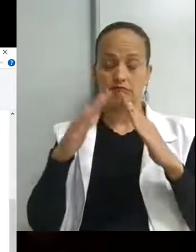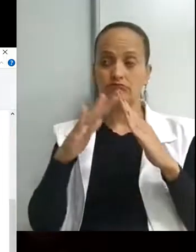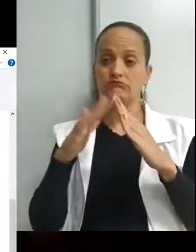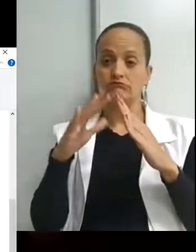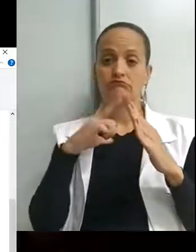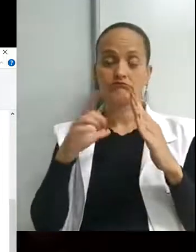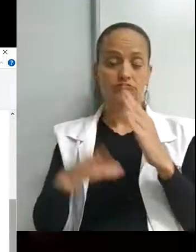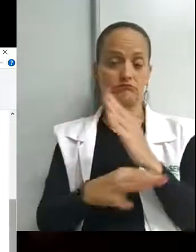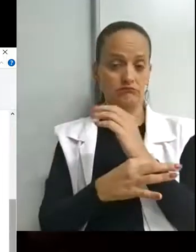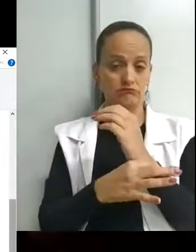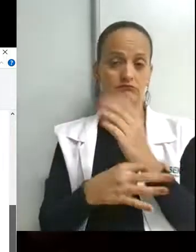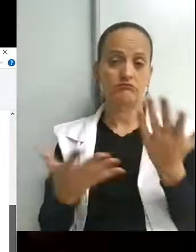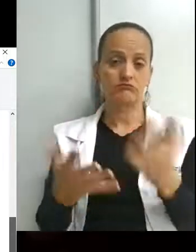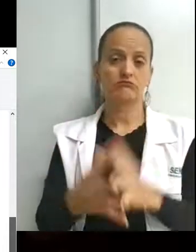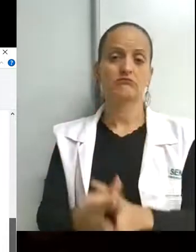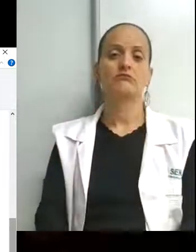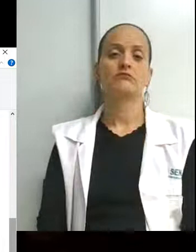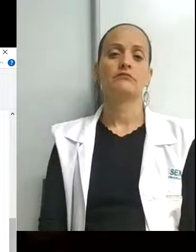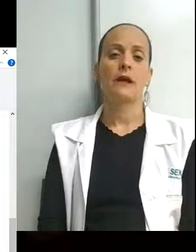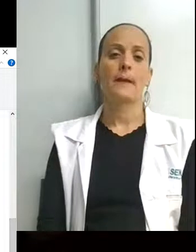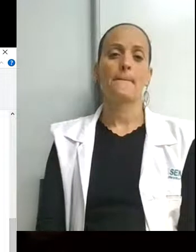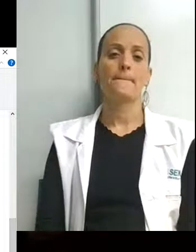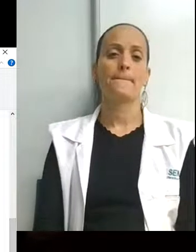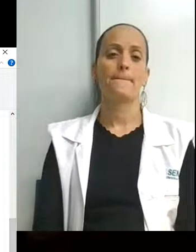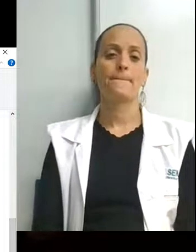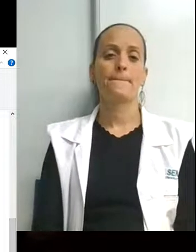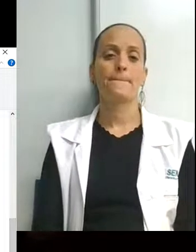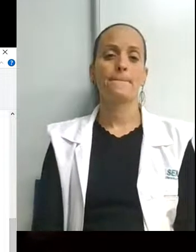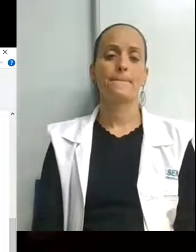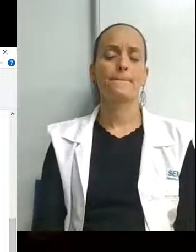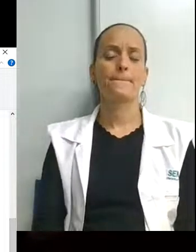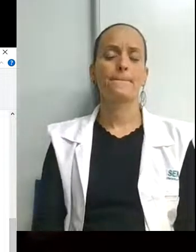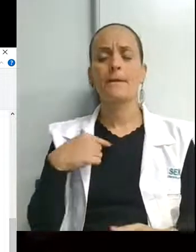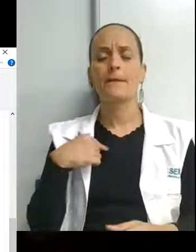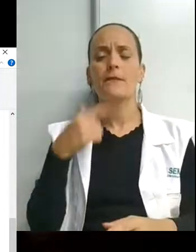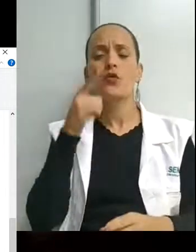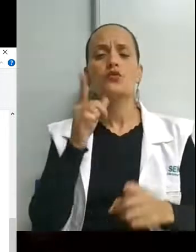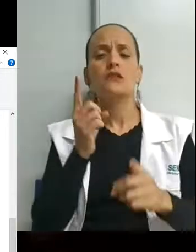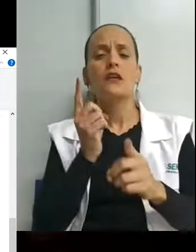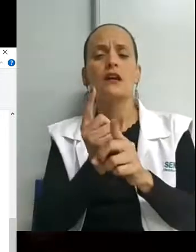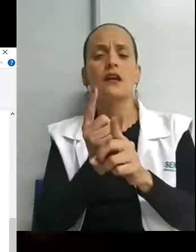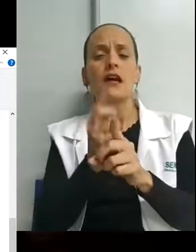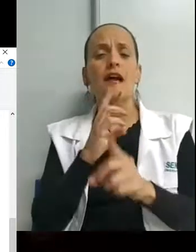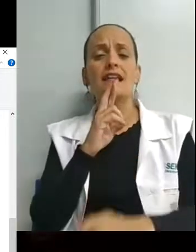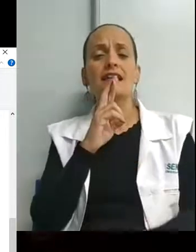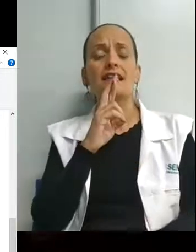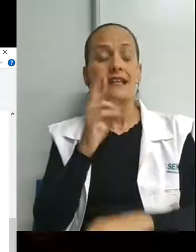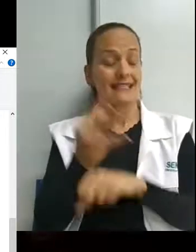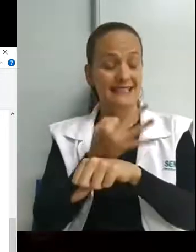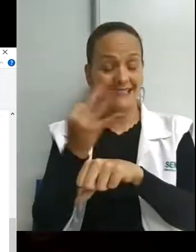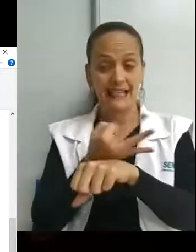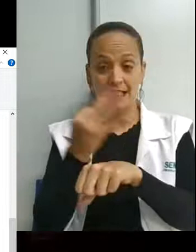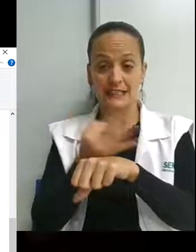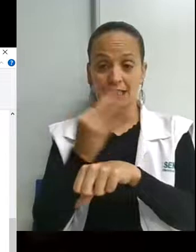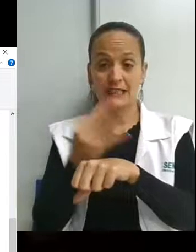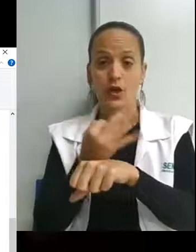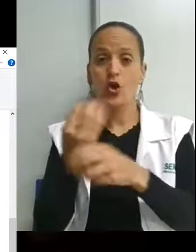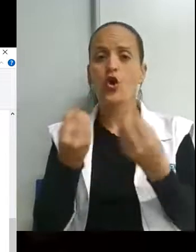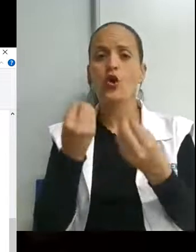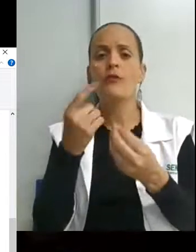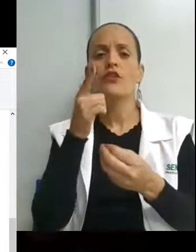lá. Para poder achar o valor de resistência, tendo informações de potência e corrente, como que a gente